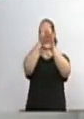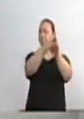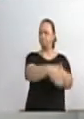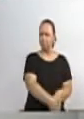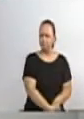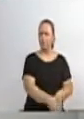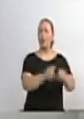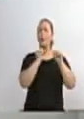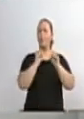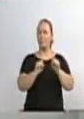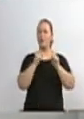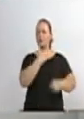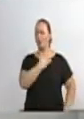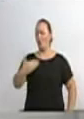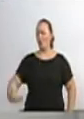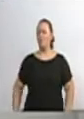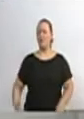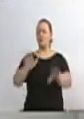podem